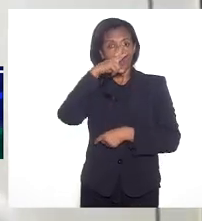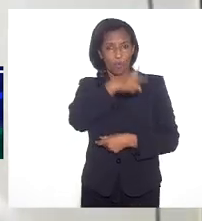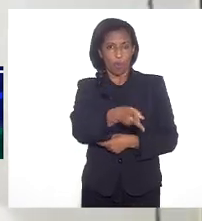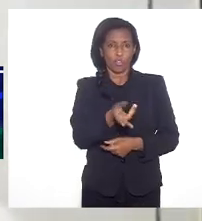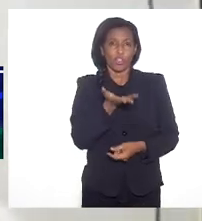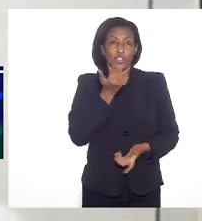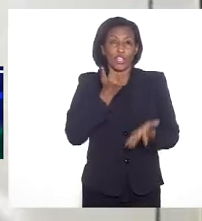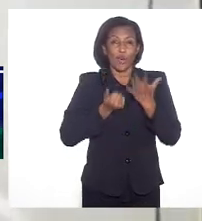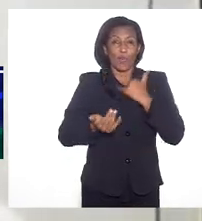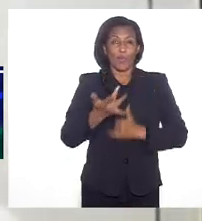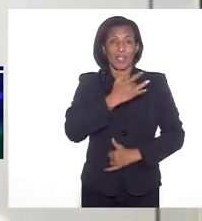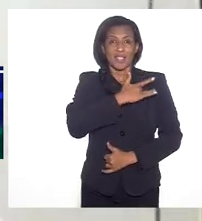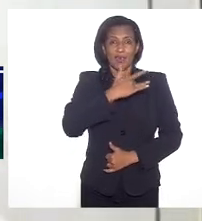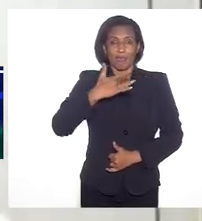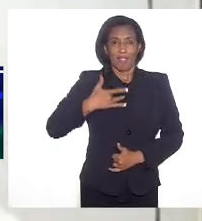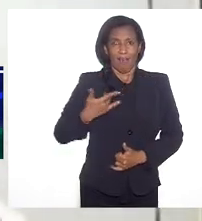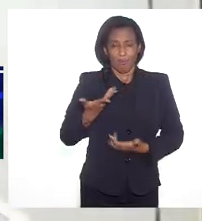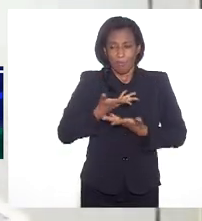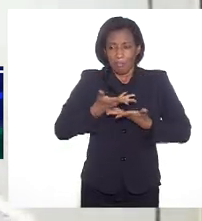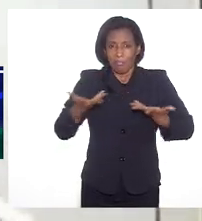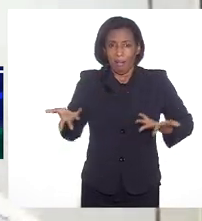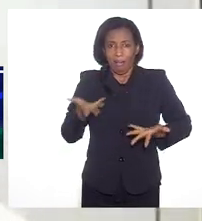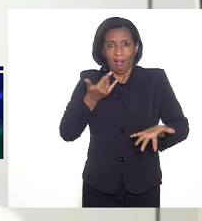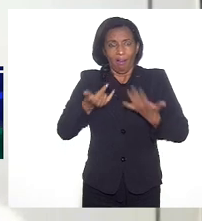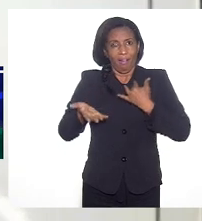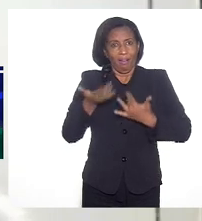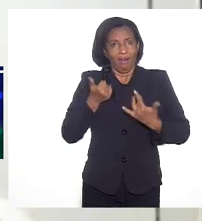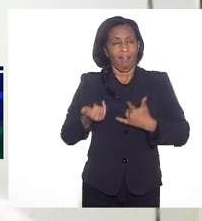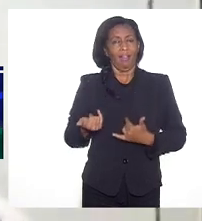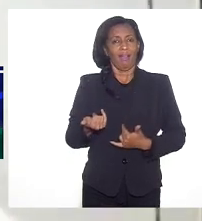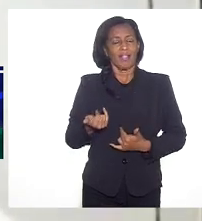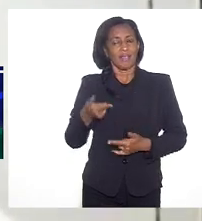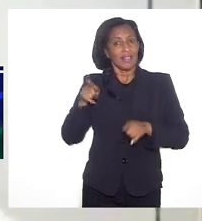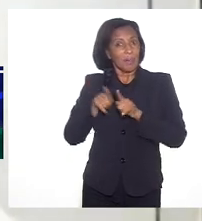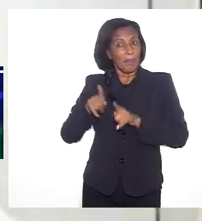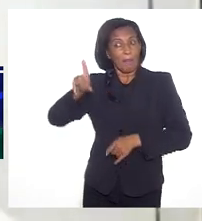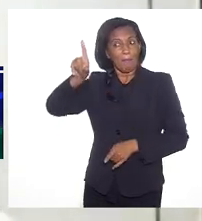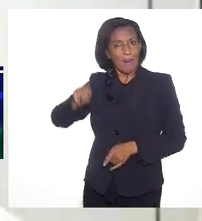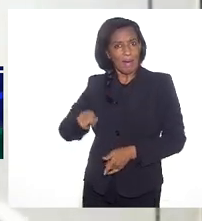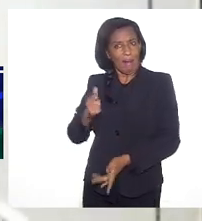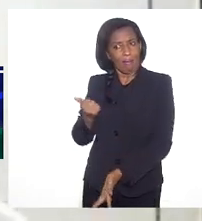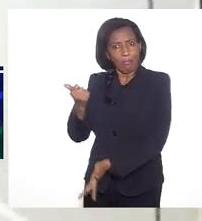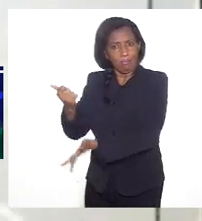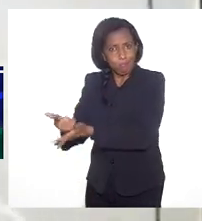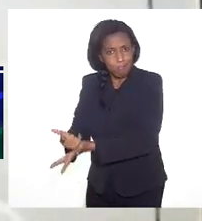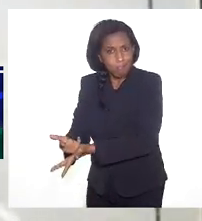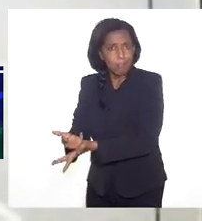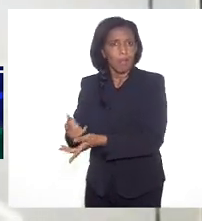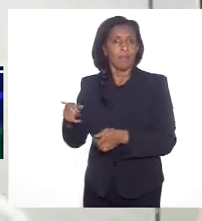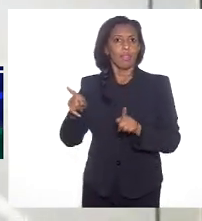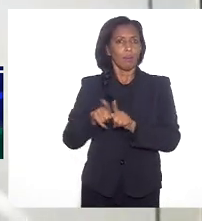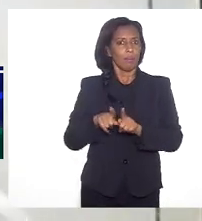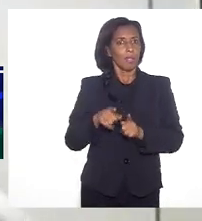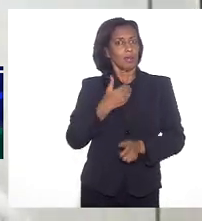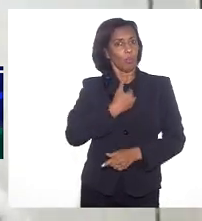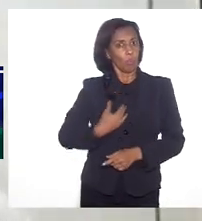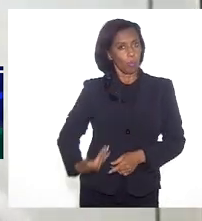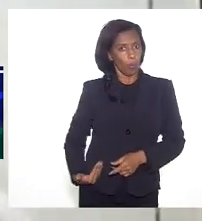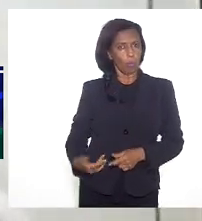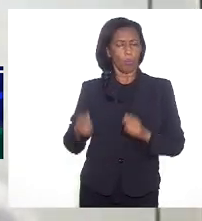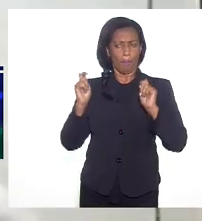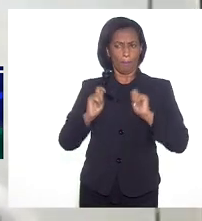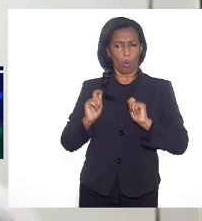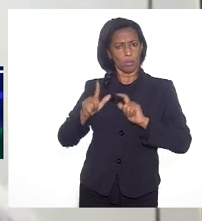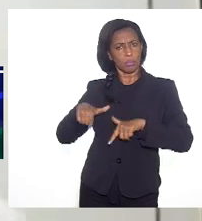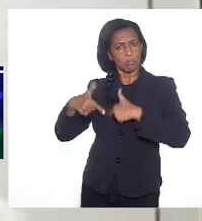alimento saudável na mesa da população a gente quer alimento barato na mesa da população e a gente quer que o poder público possa atuar